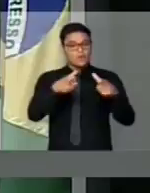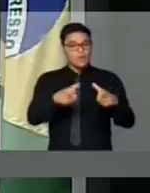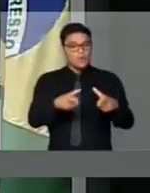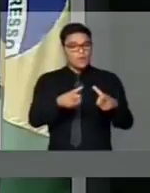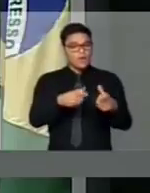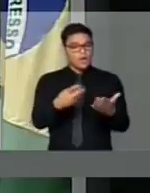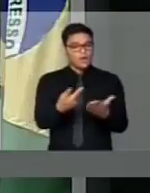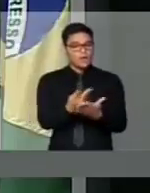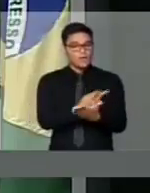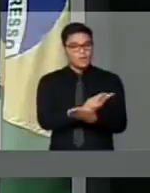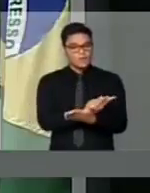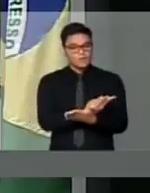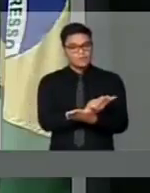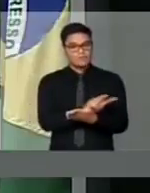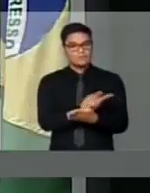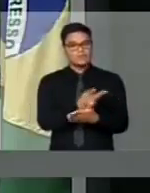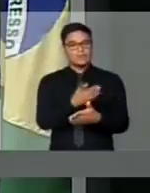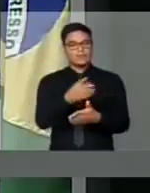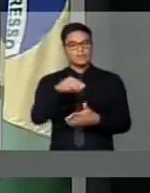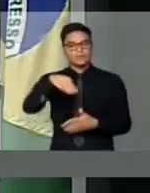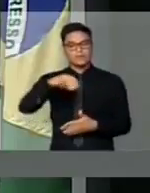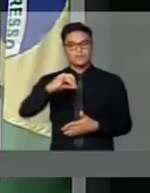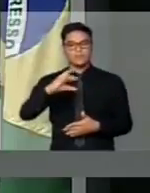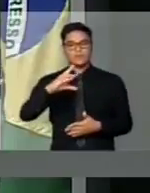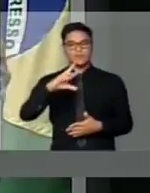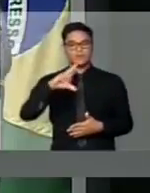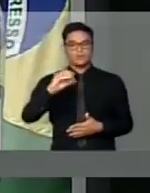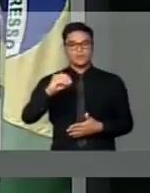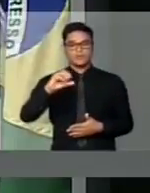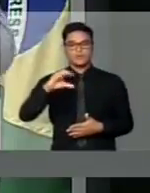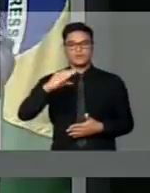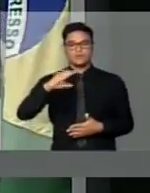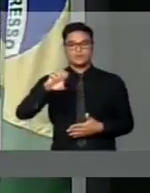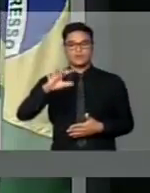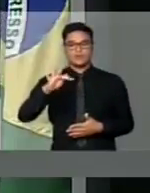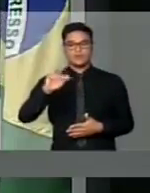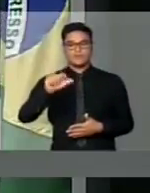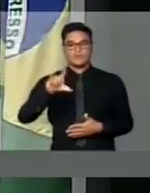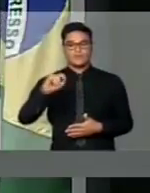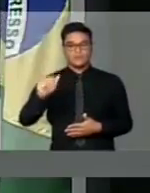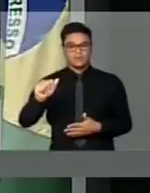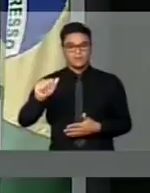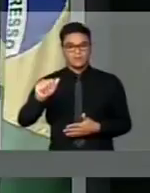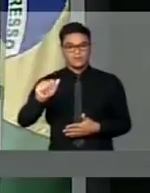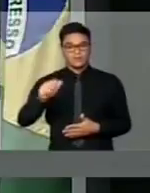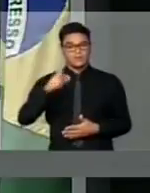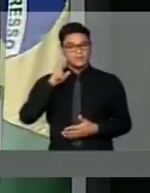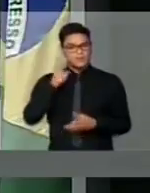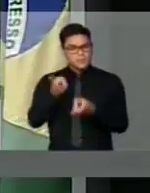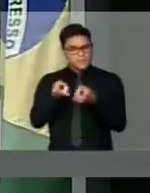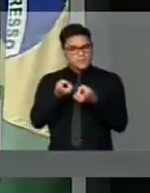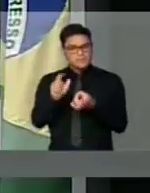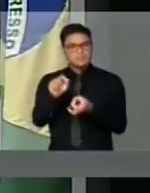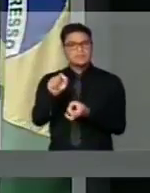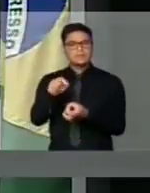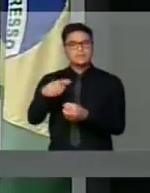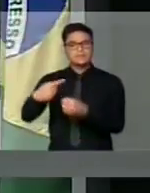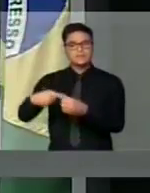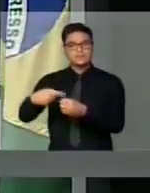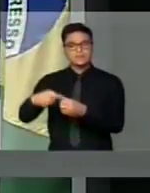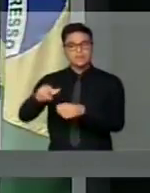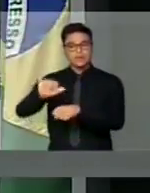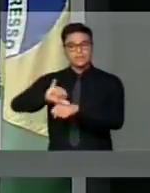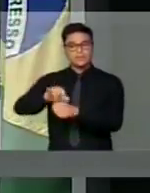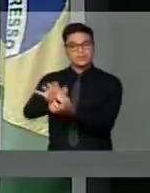incidência dos casos de microcefalia, a gente percebe que Pernambuco lidera hoje os